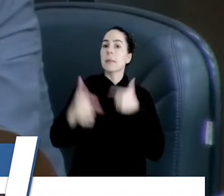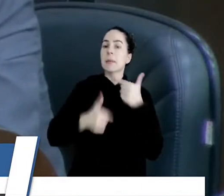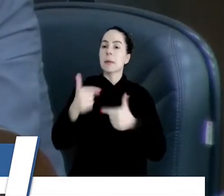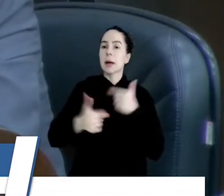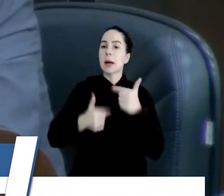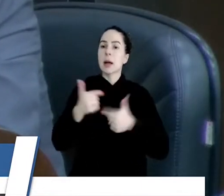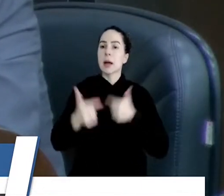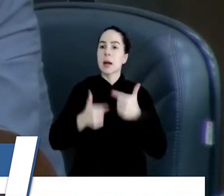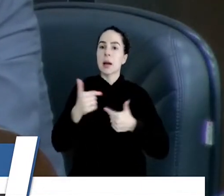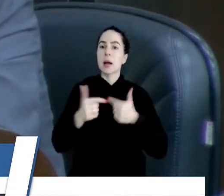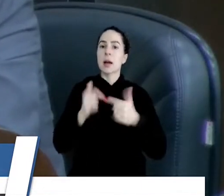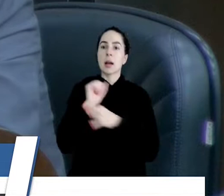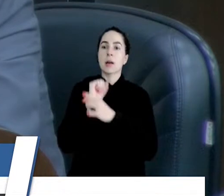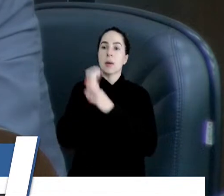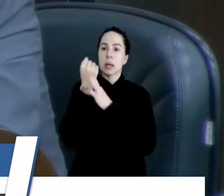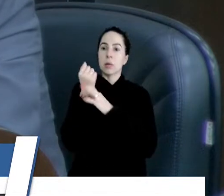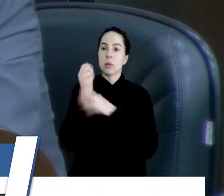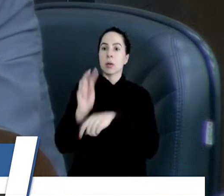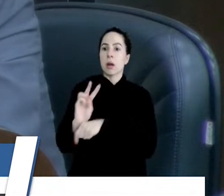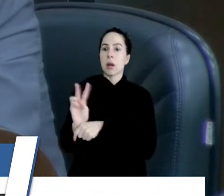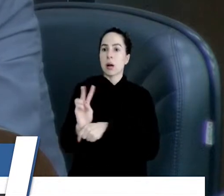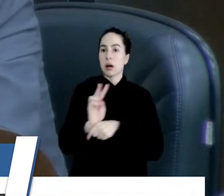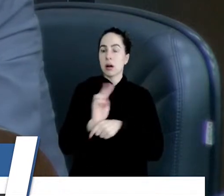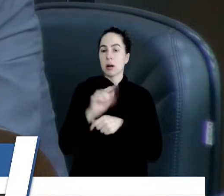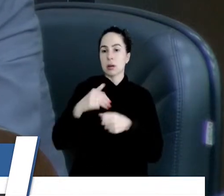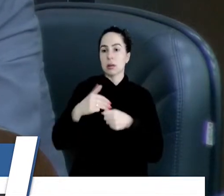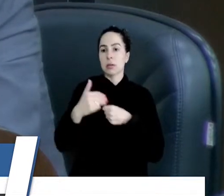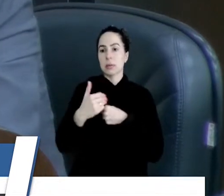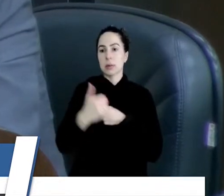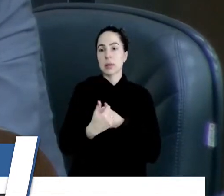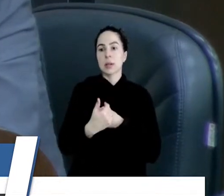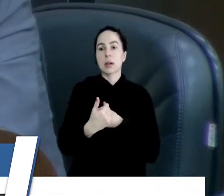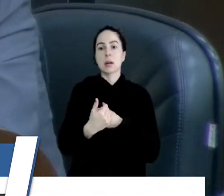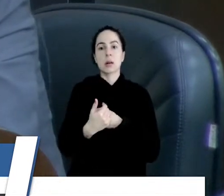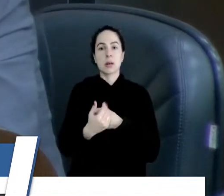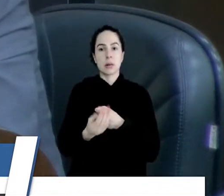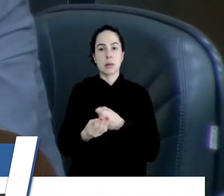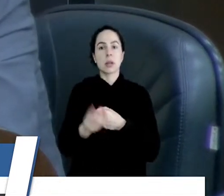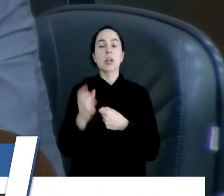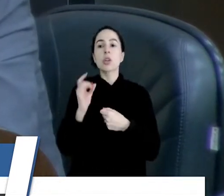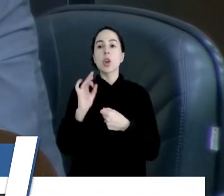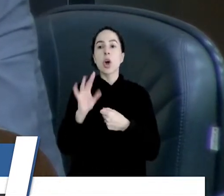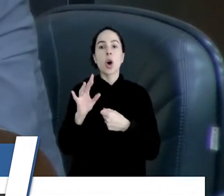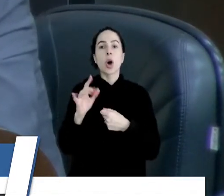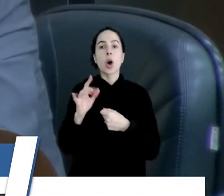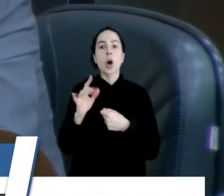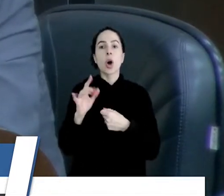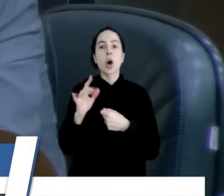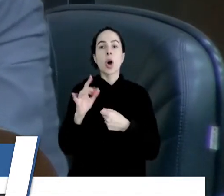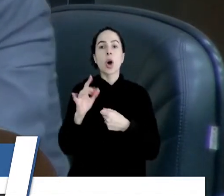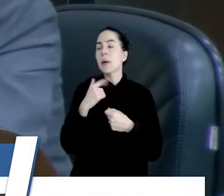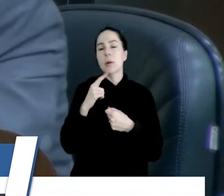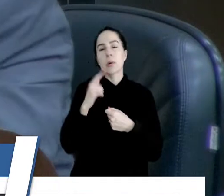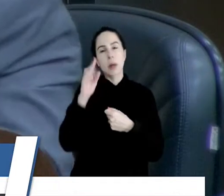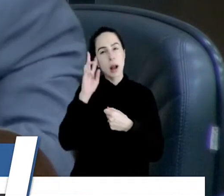segurança pública aí do município, a Guarda Municipal. É só para fazer uma lembrança, a